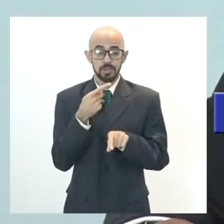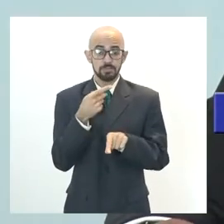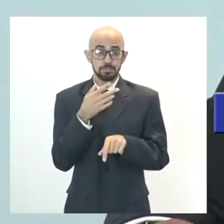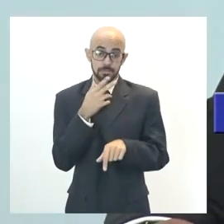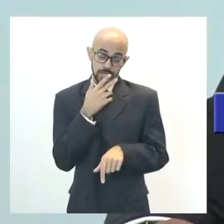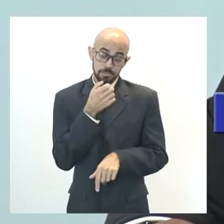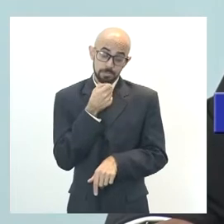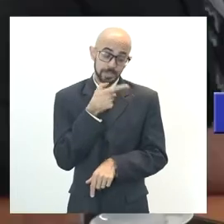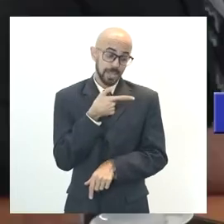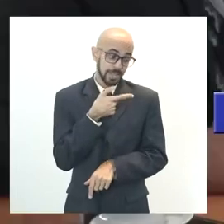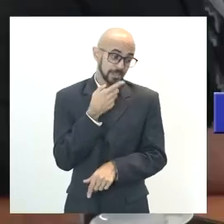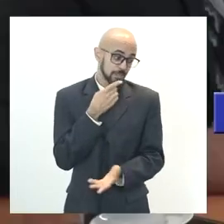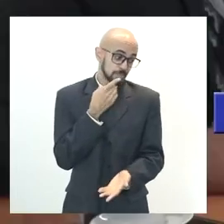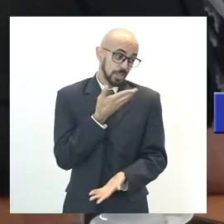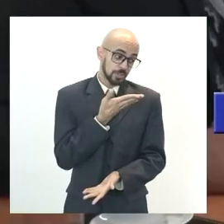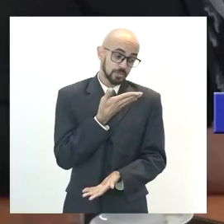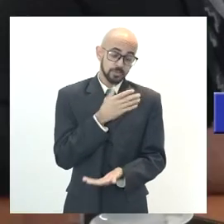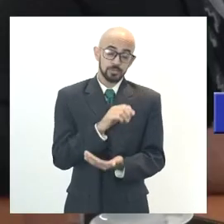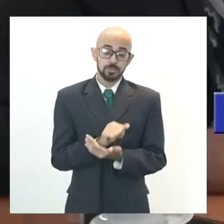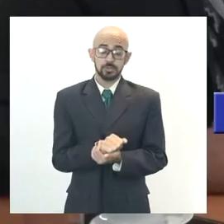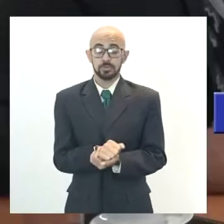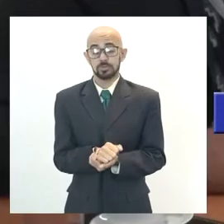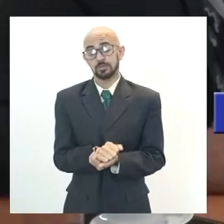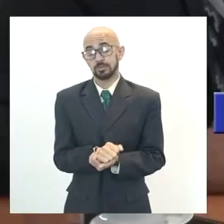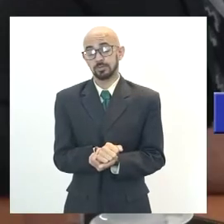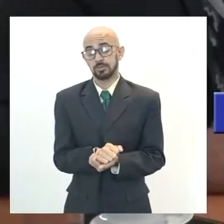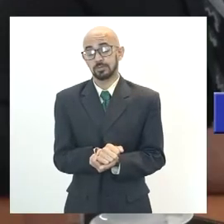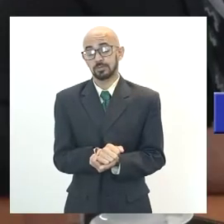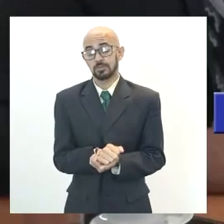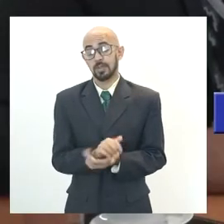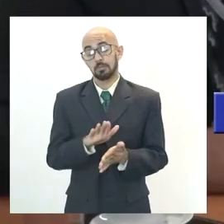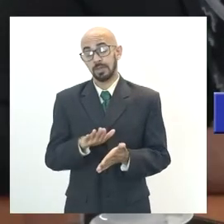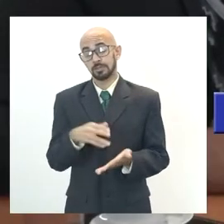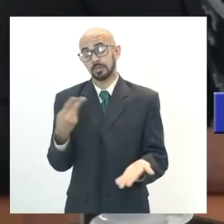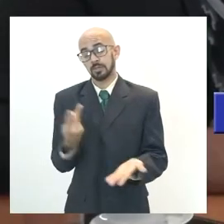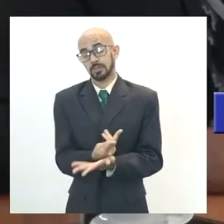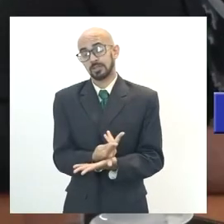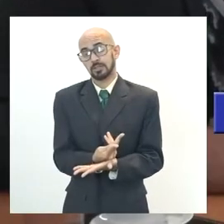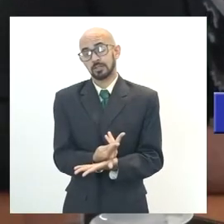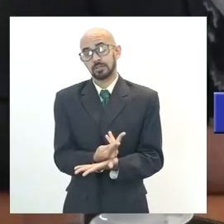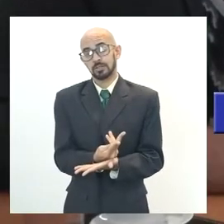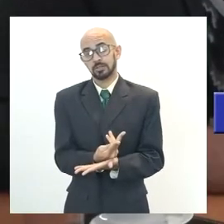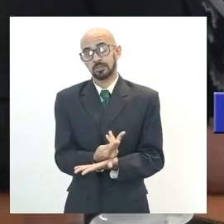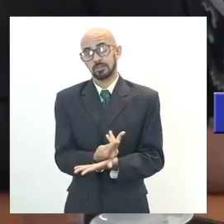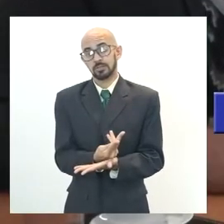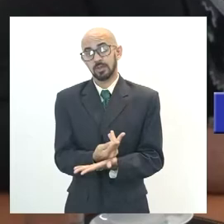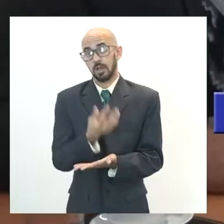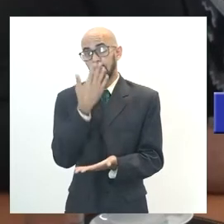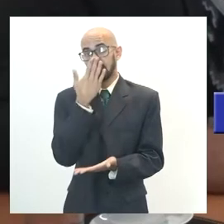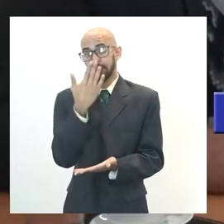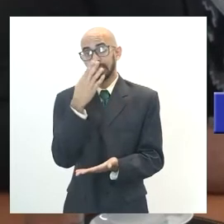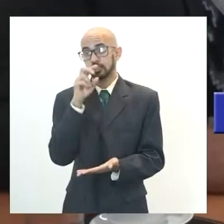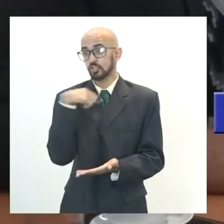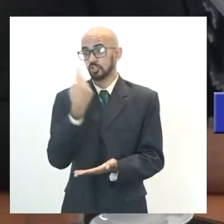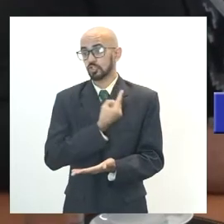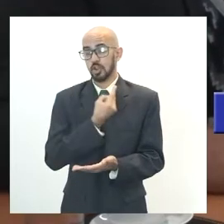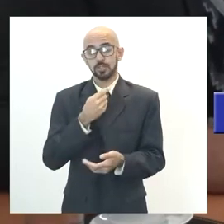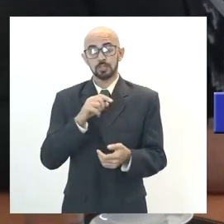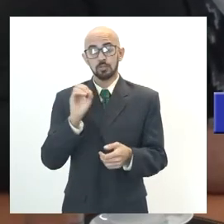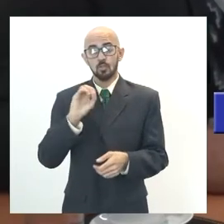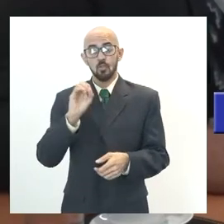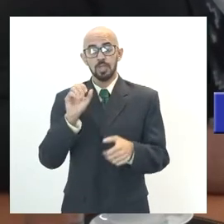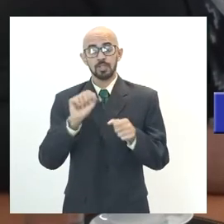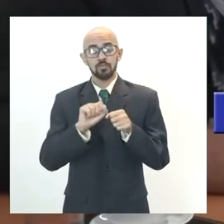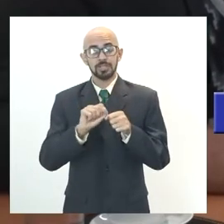piada né deputado mas tá acontecendo debaixo dos nossos olhos e não estamos fazendo nada